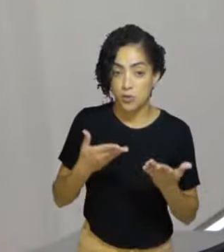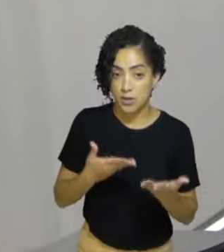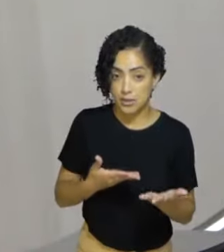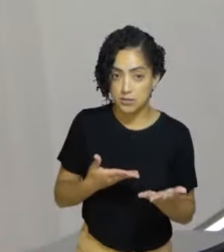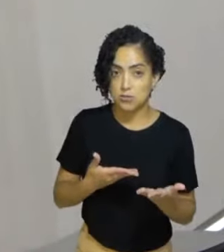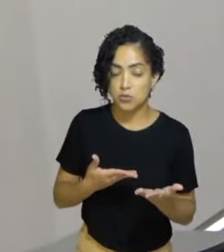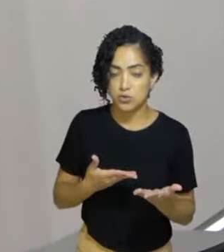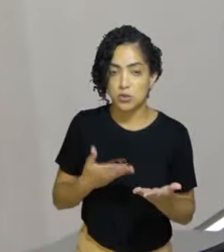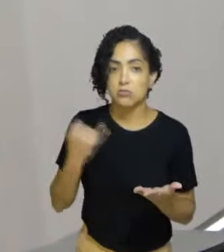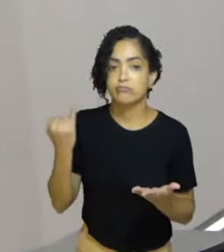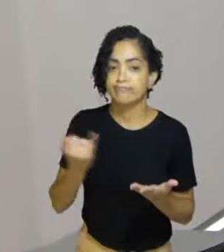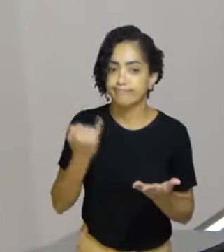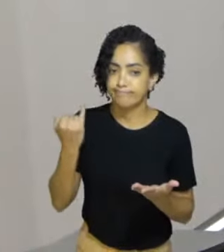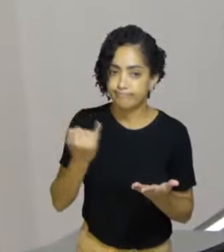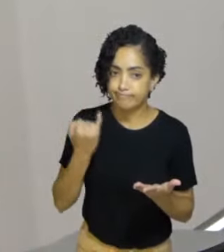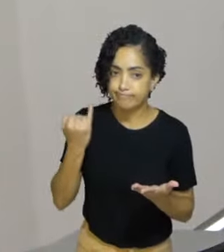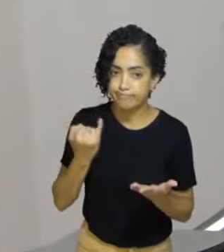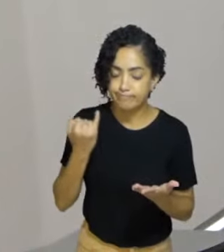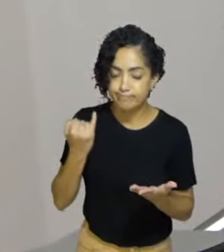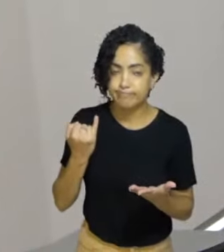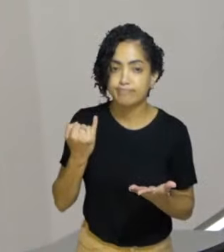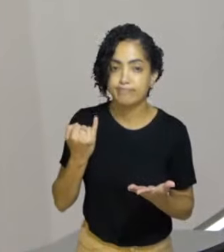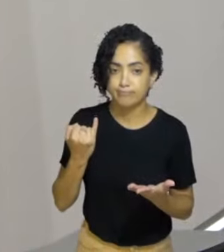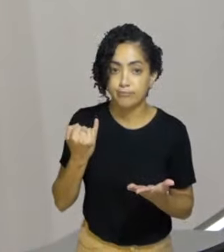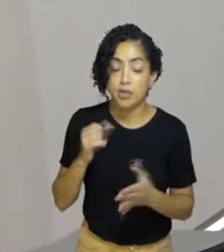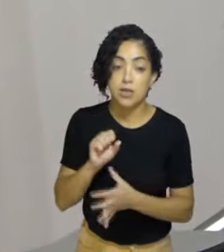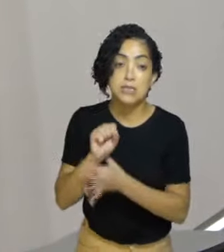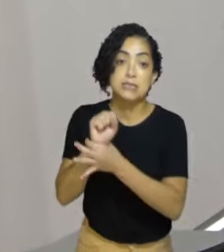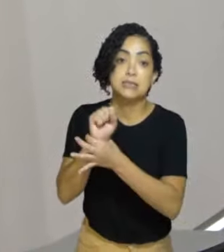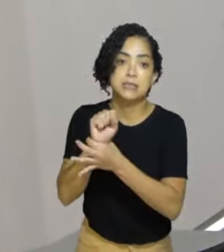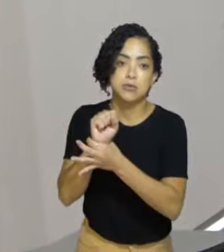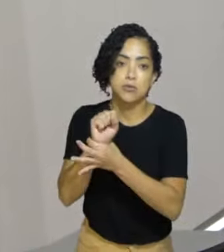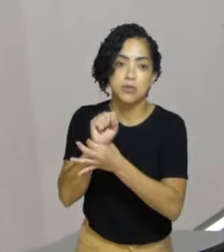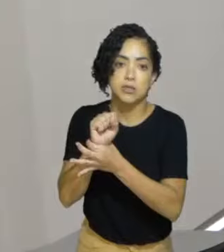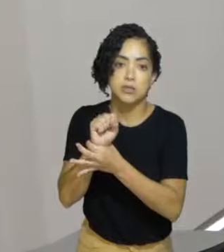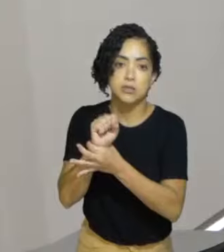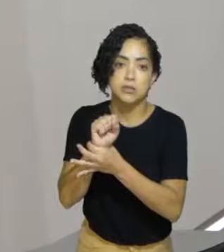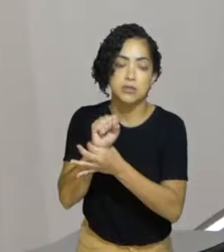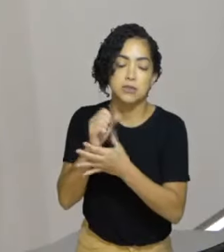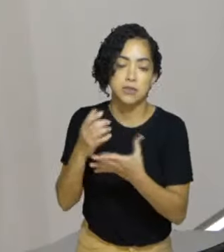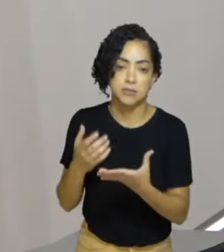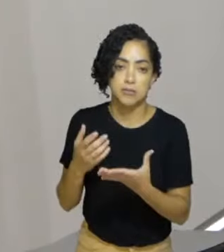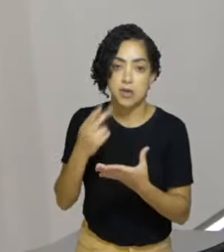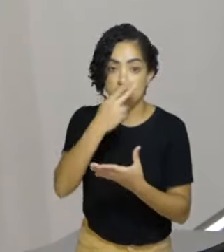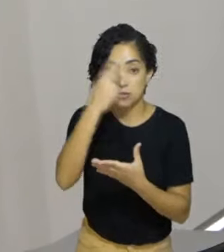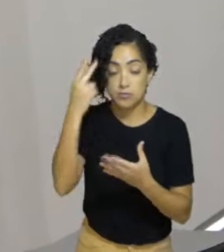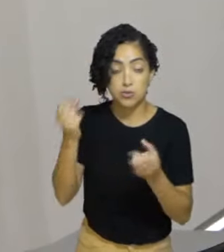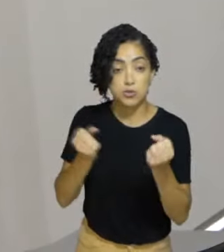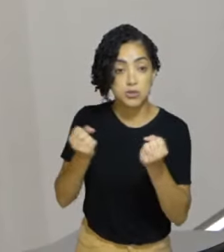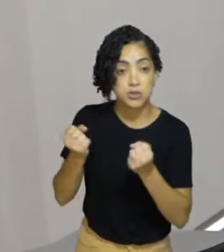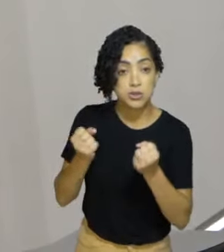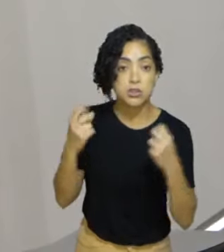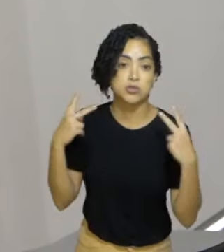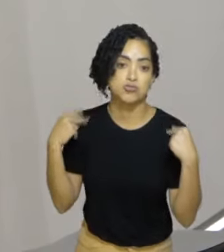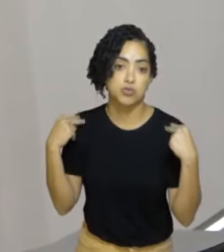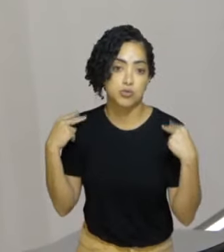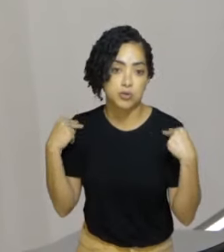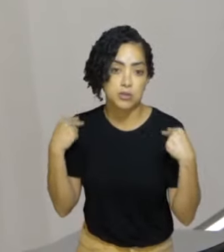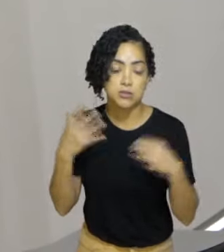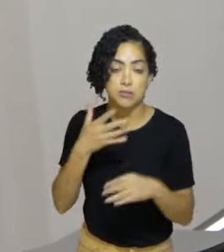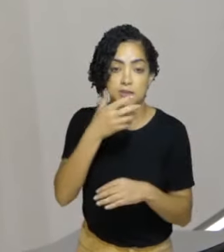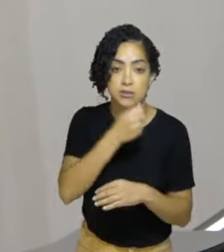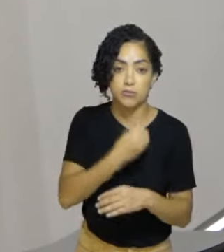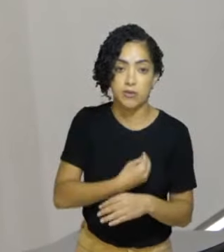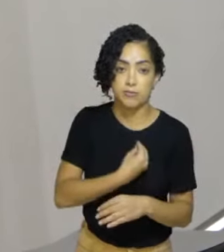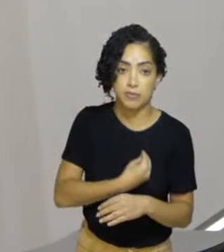é extremamente importante para dar segurança aos motoristas catarinenses, para salvar vidas, salvar